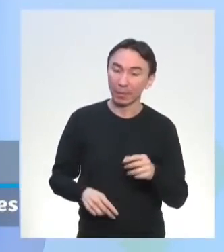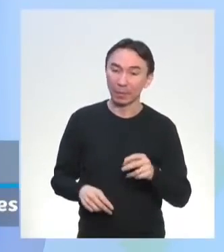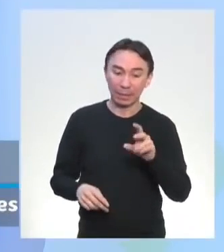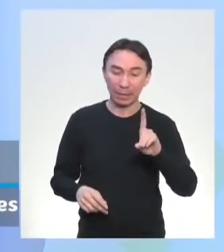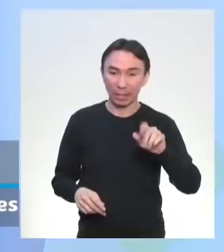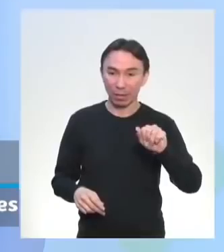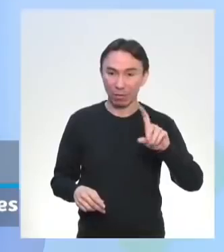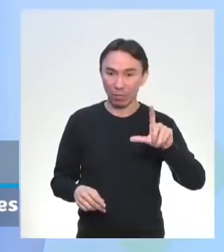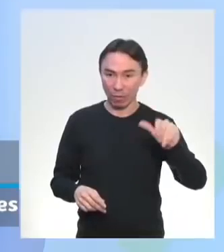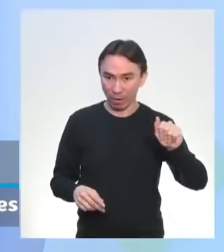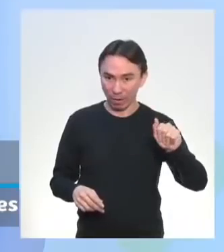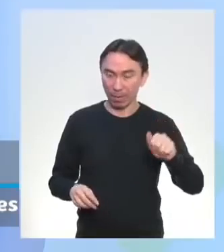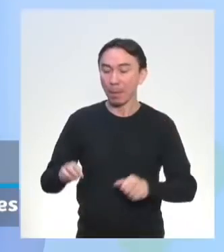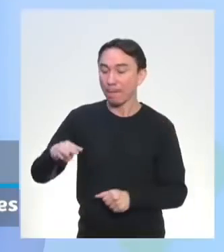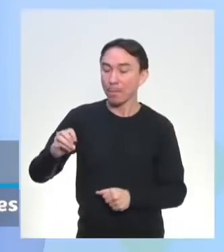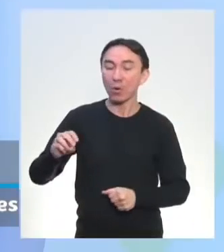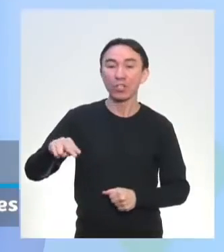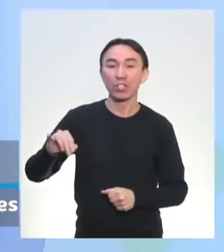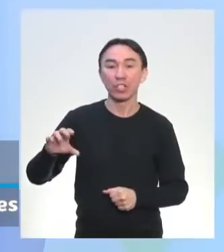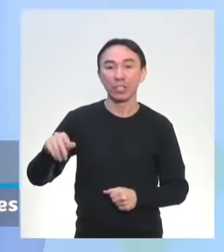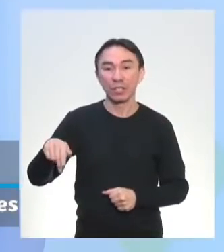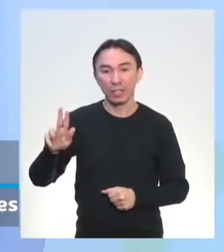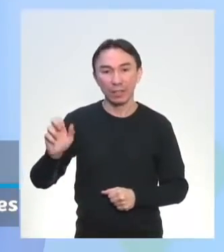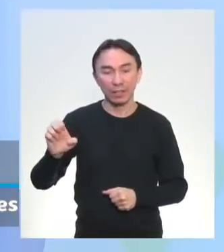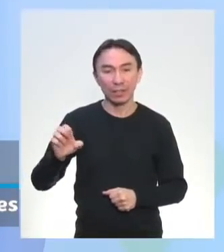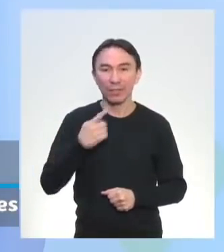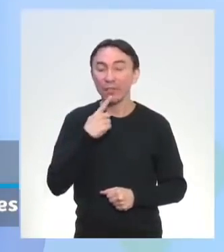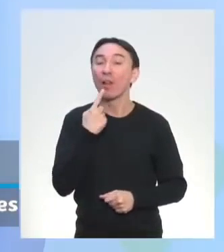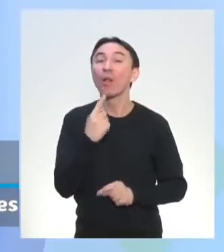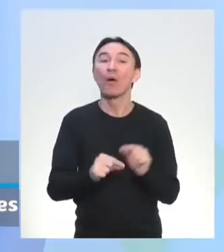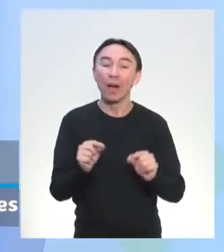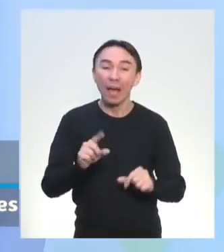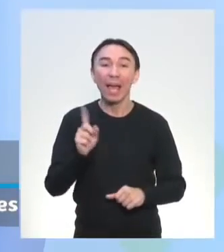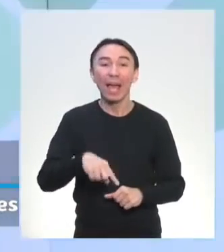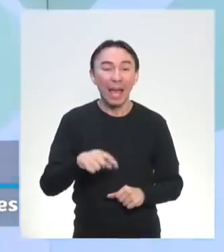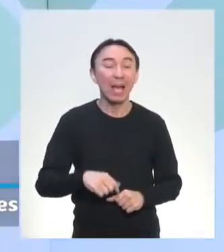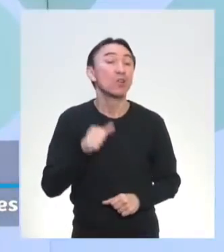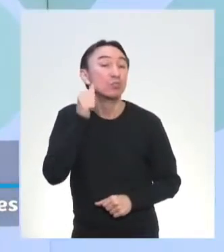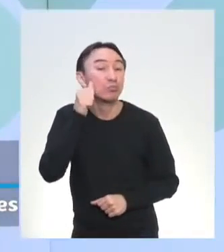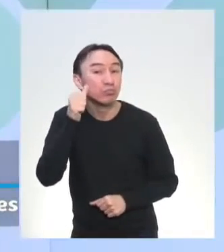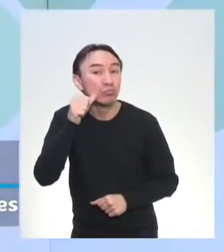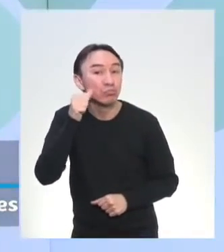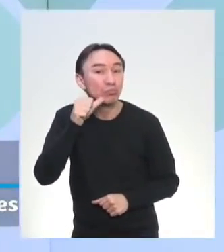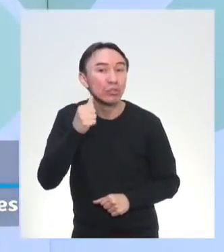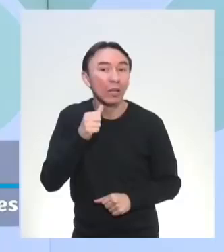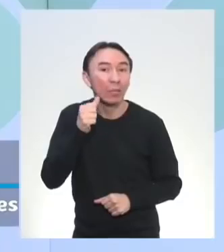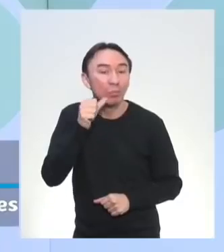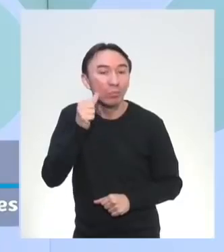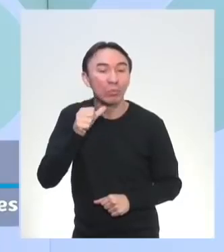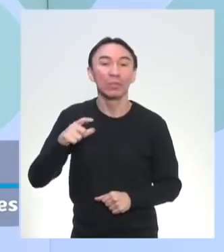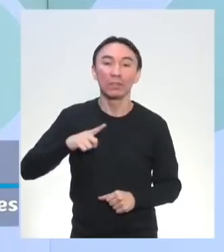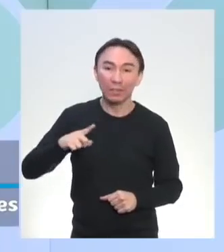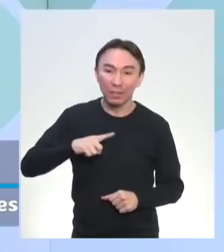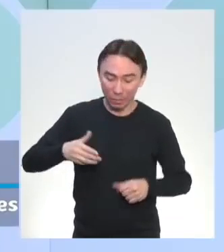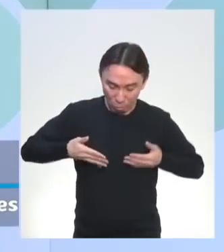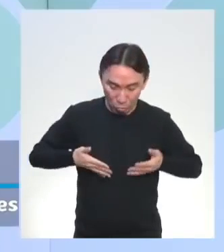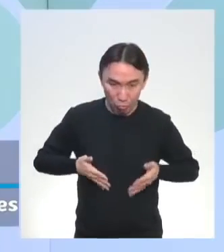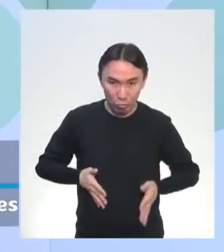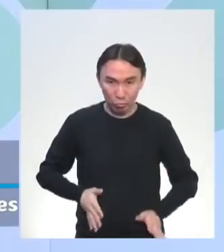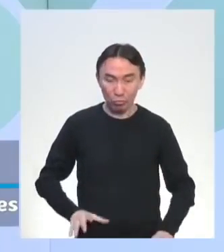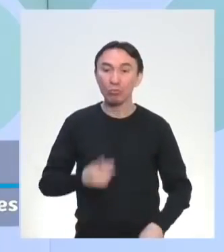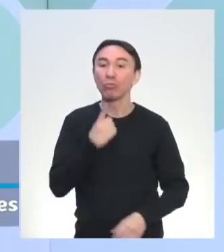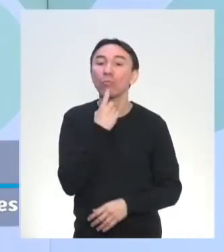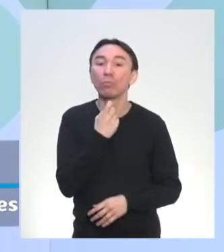coloca assim, é uma menina que usava um vestido vermelho. Sim, olha lá, já tem características aí da Mafalda, Então, quem é